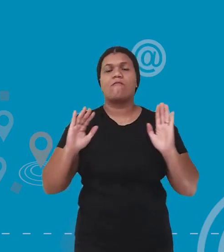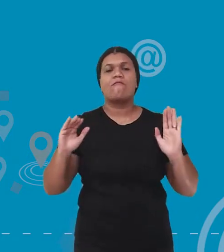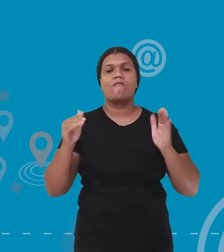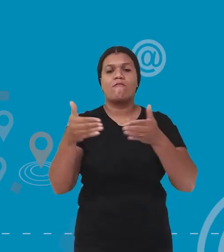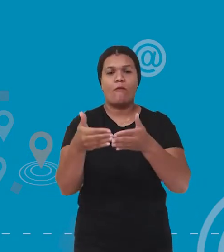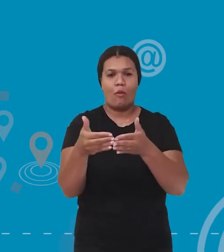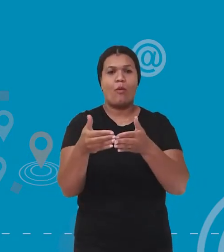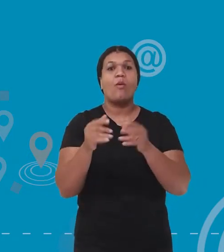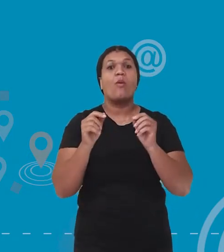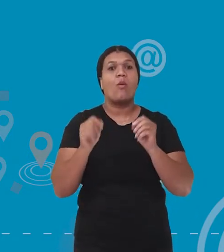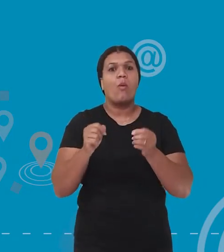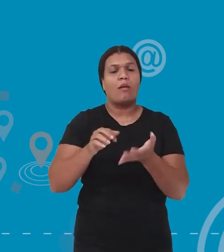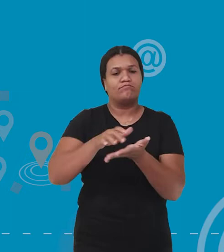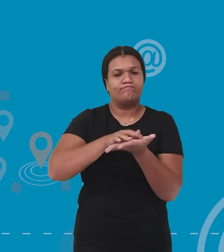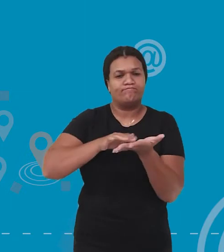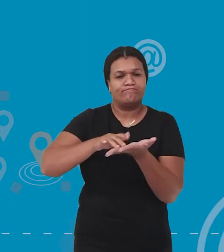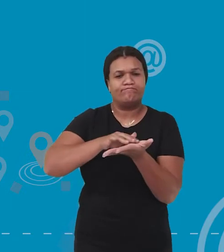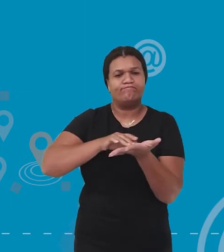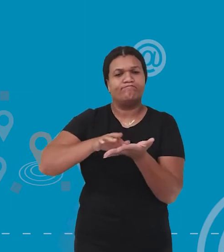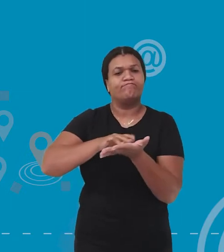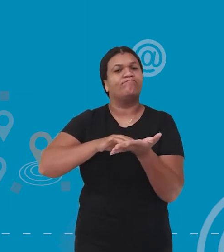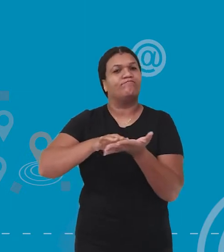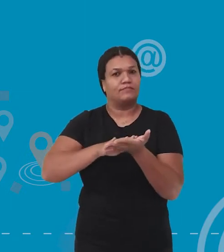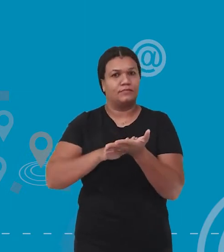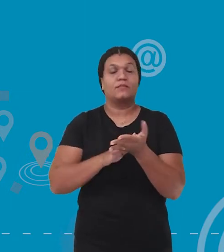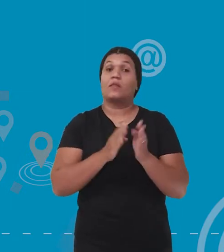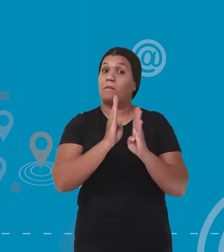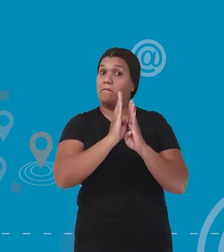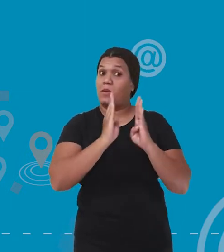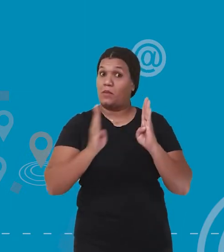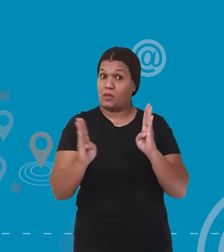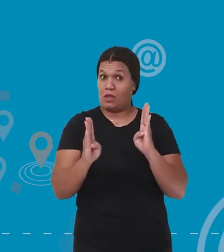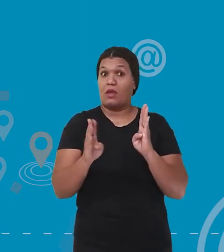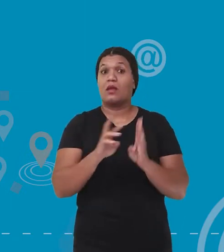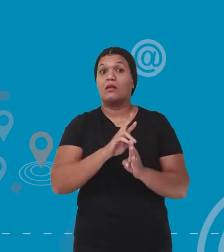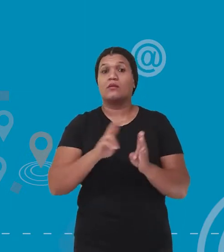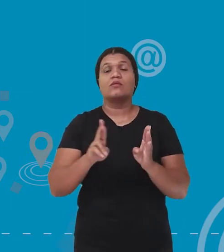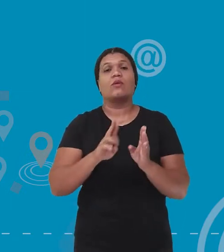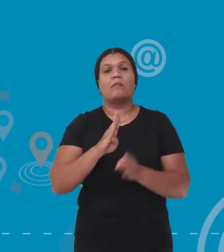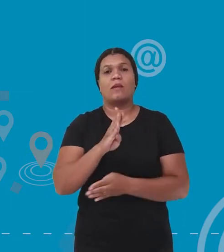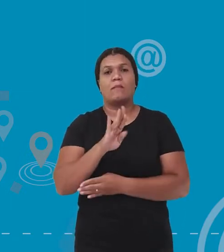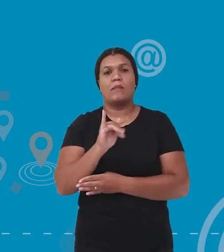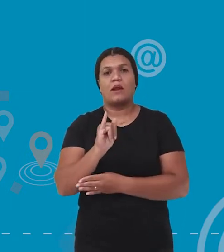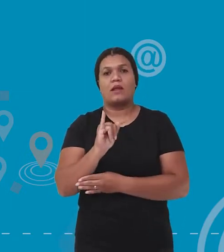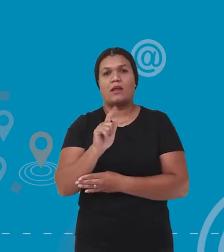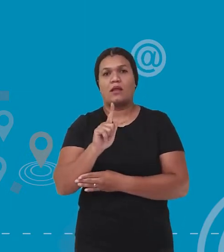especializada em Braille, a Biblioteca Braille José